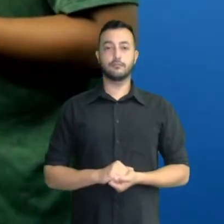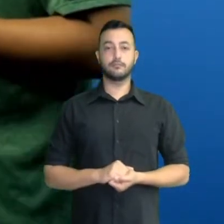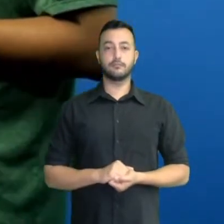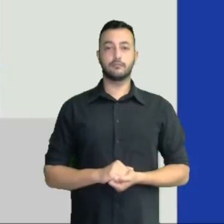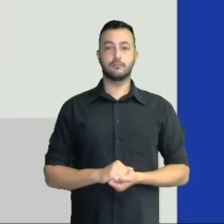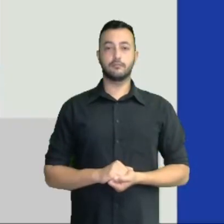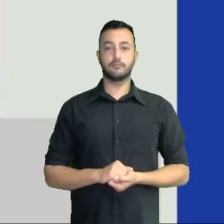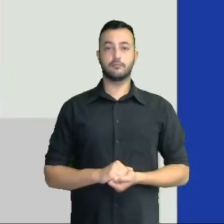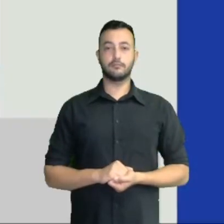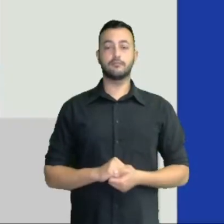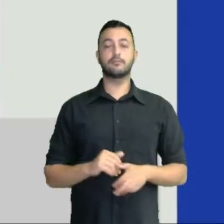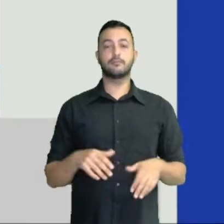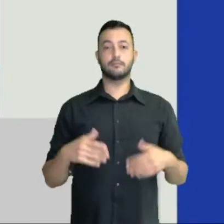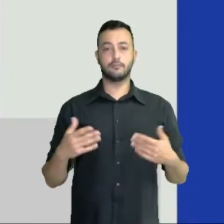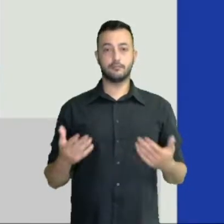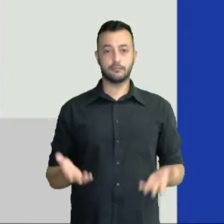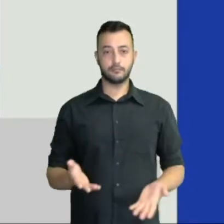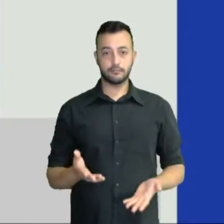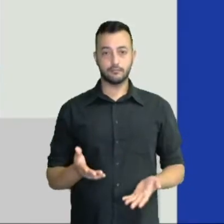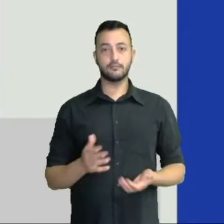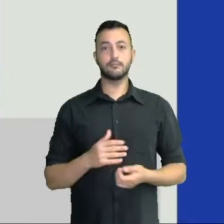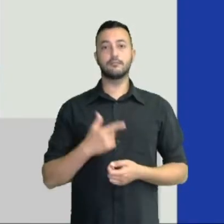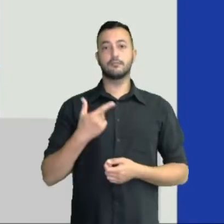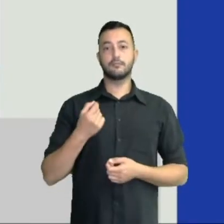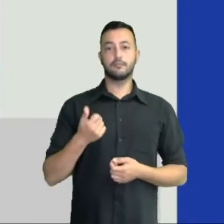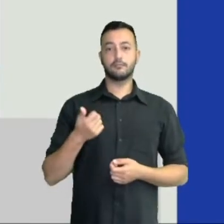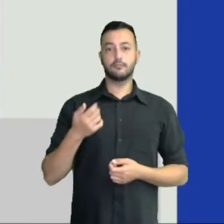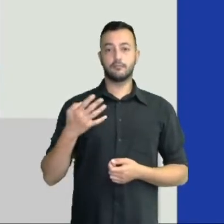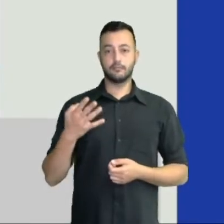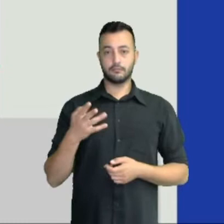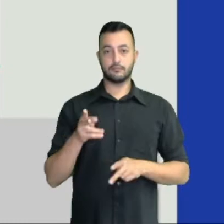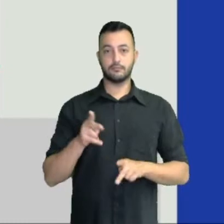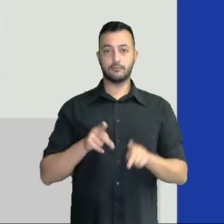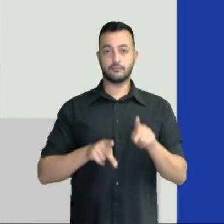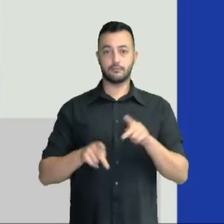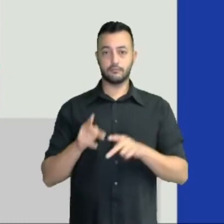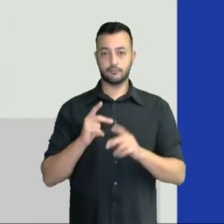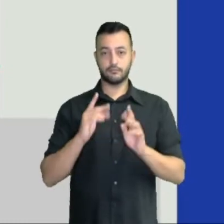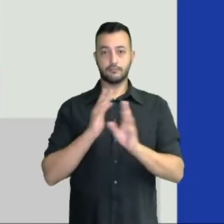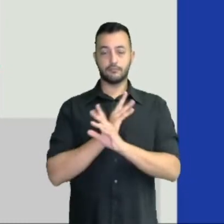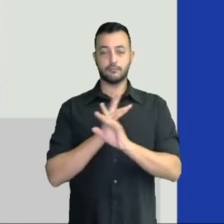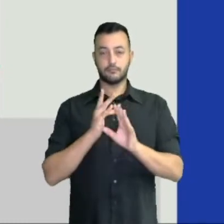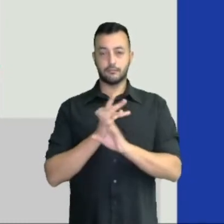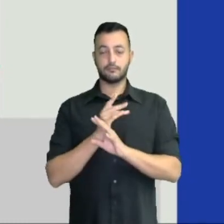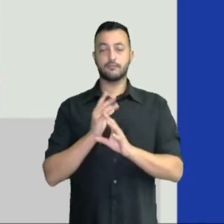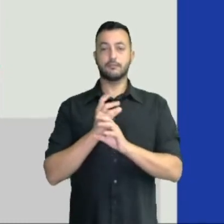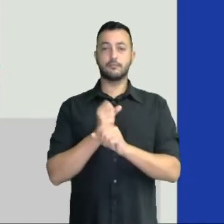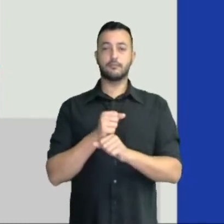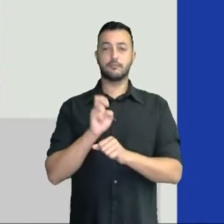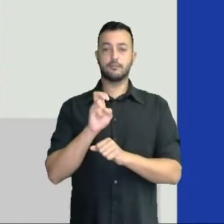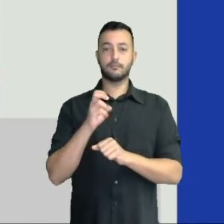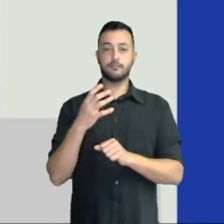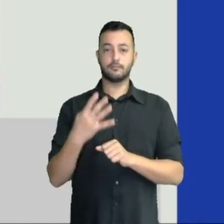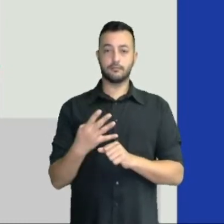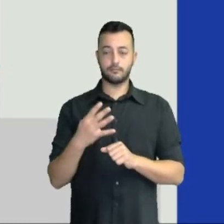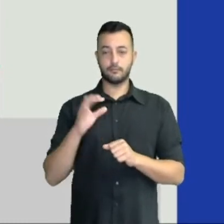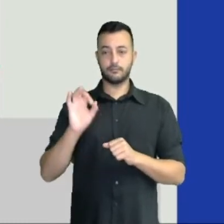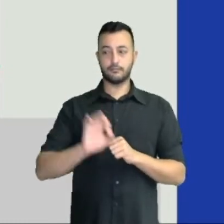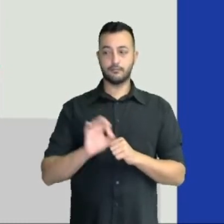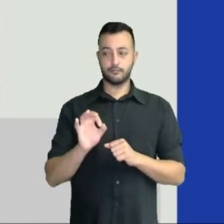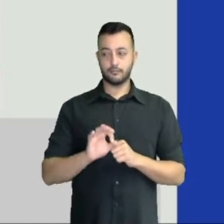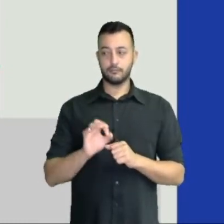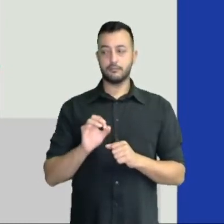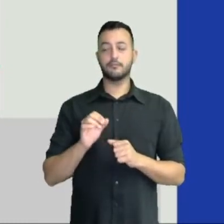Olha, entretanto, enquanto em 2014 a população urbana mundial correspondia a 54% e